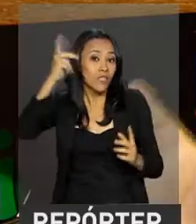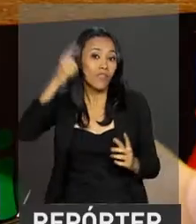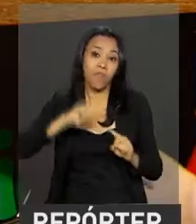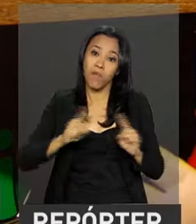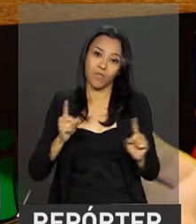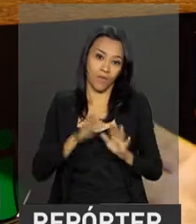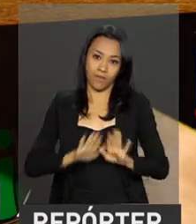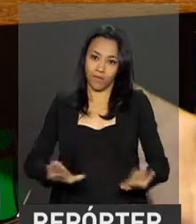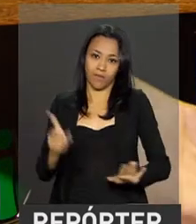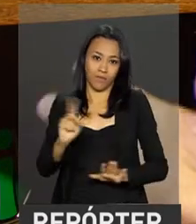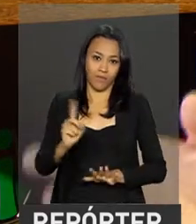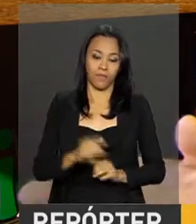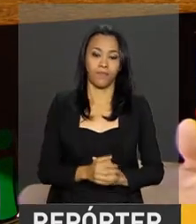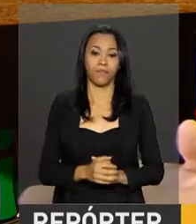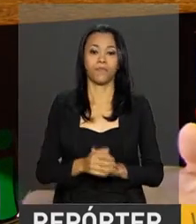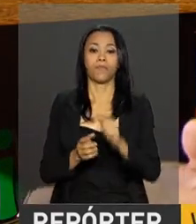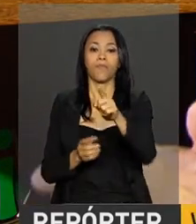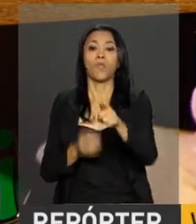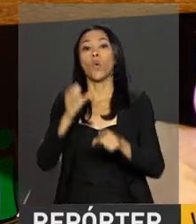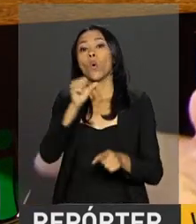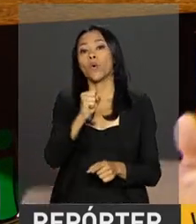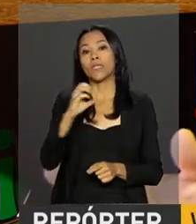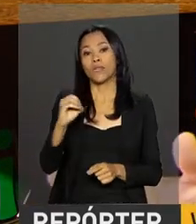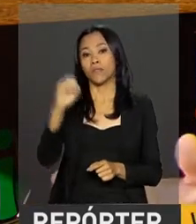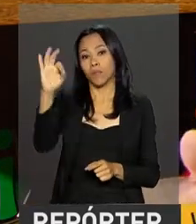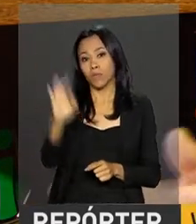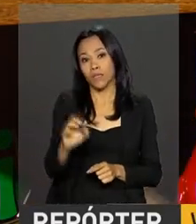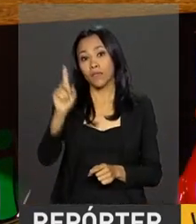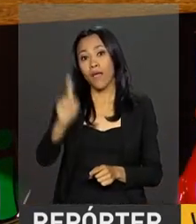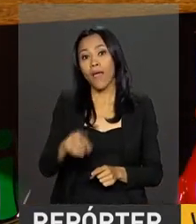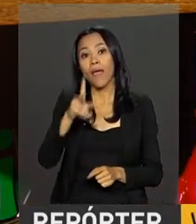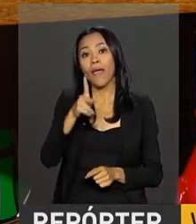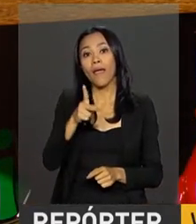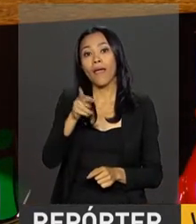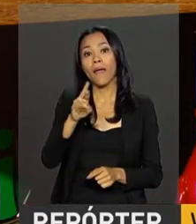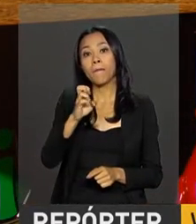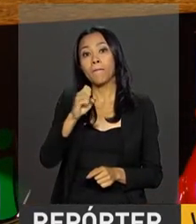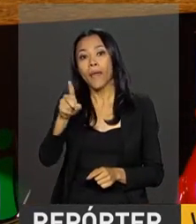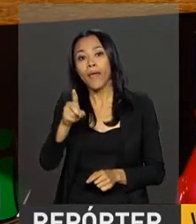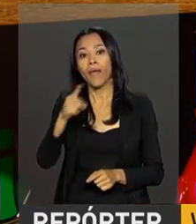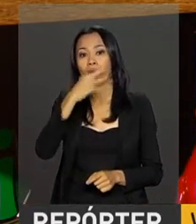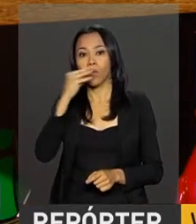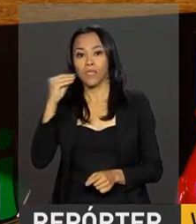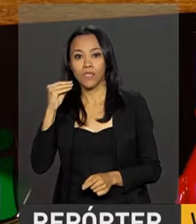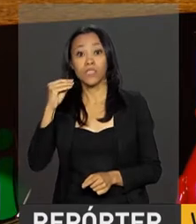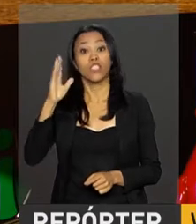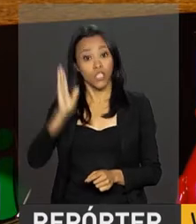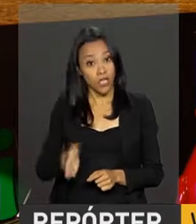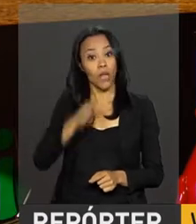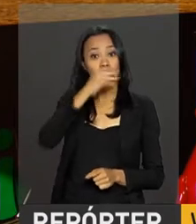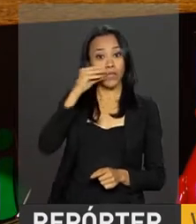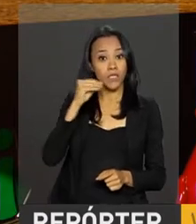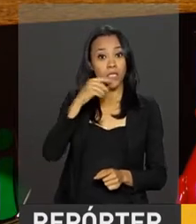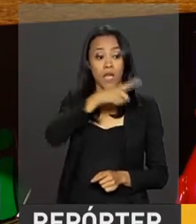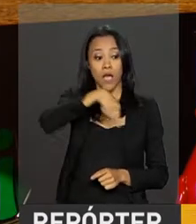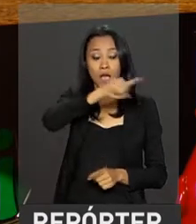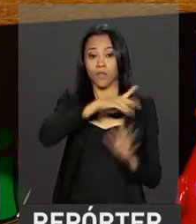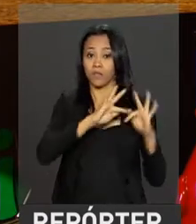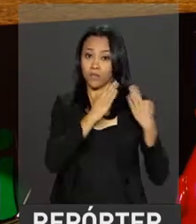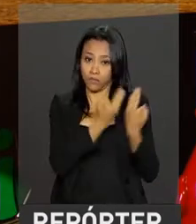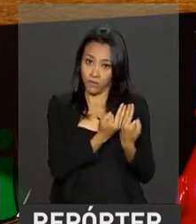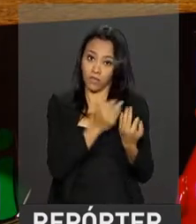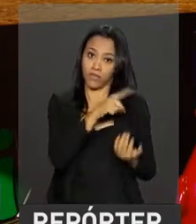80% desses disponibilizados são pré-adolescentes e adolescentes as famílias que se habilitam uma forma